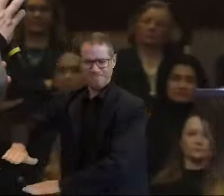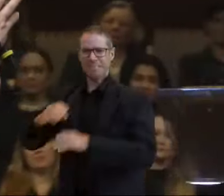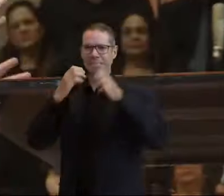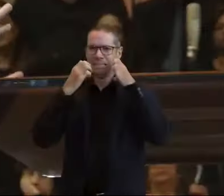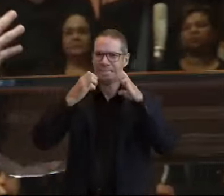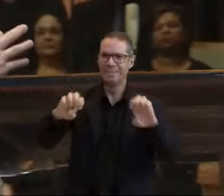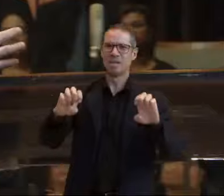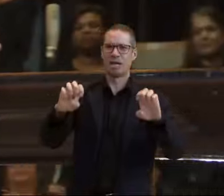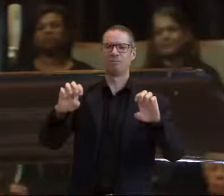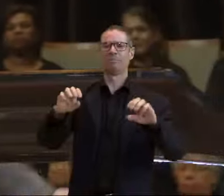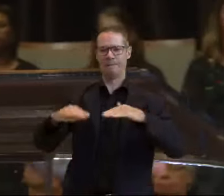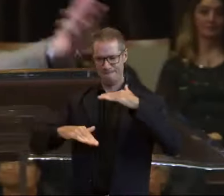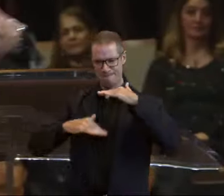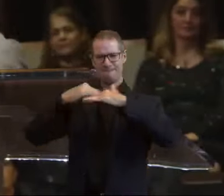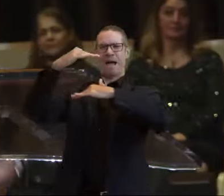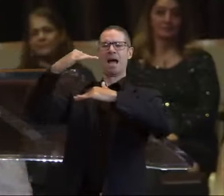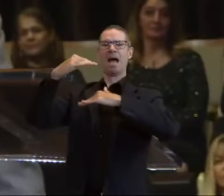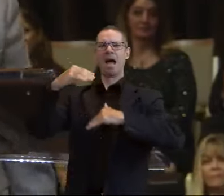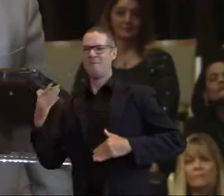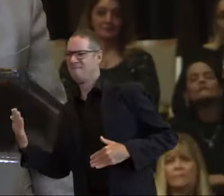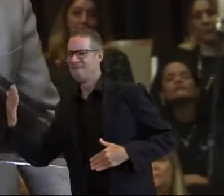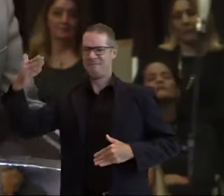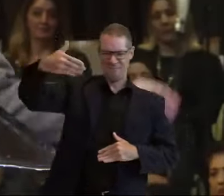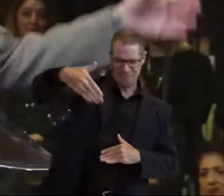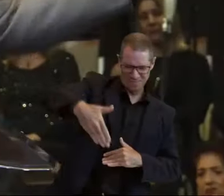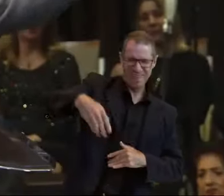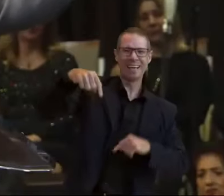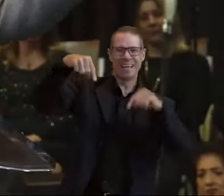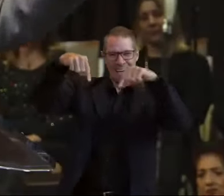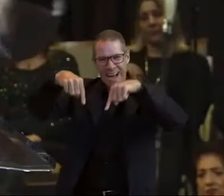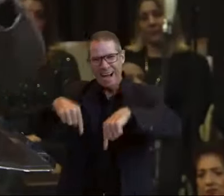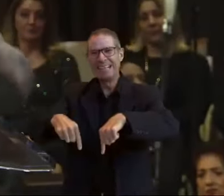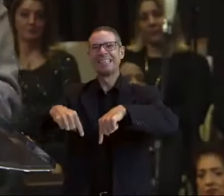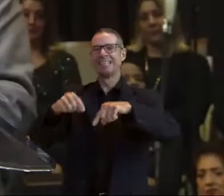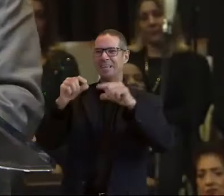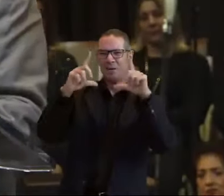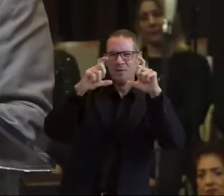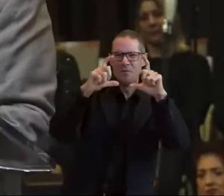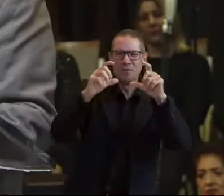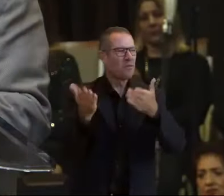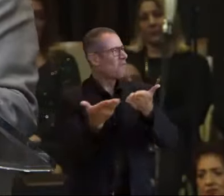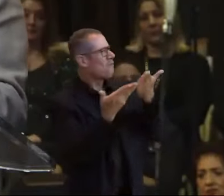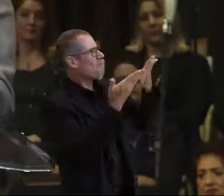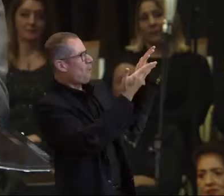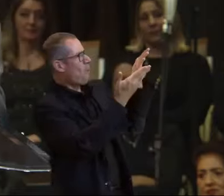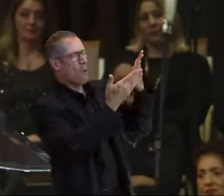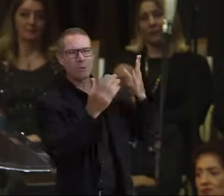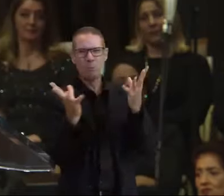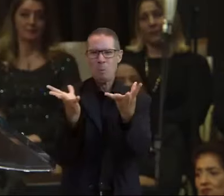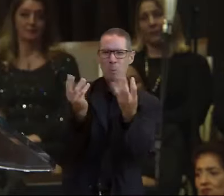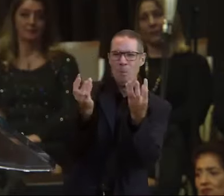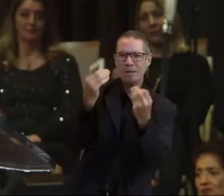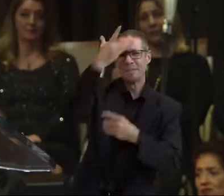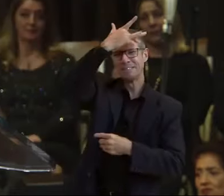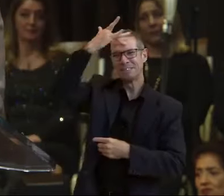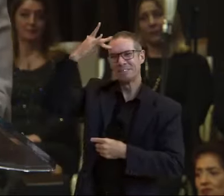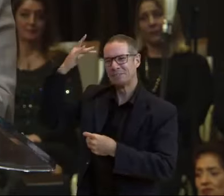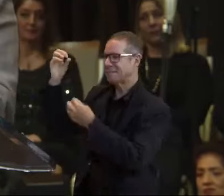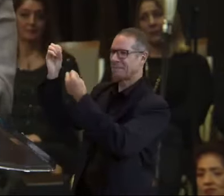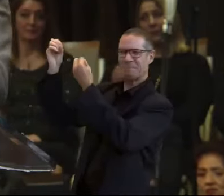igreja? Aí a gente vem para essa igreja aqui, e vocês viram fotos aí de tanta gente abençoada,